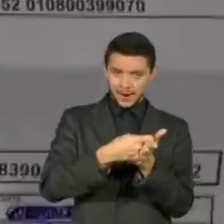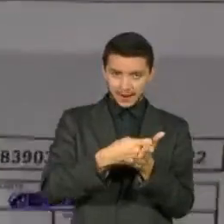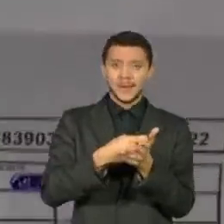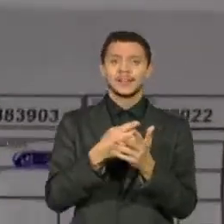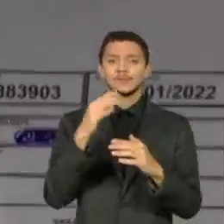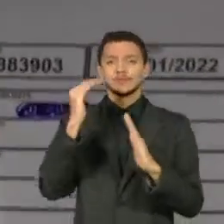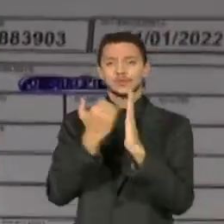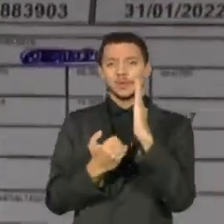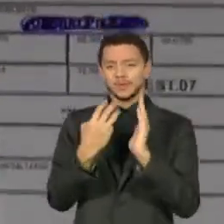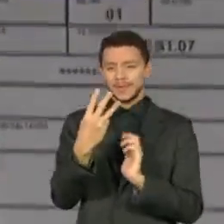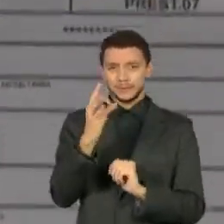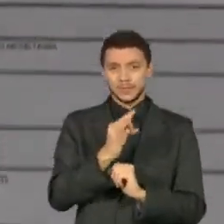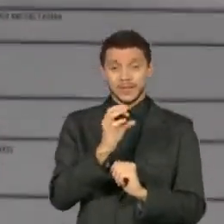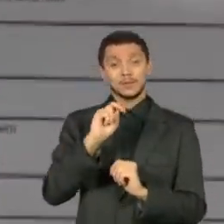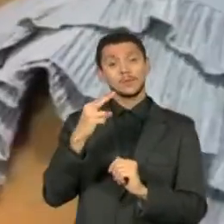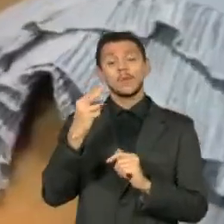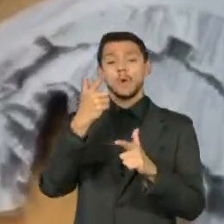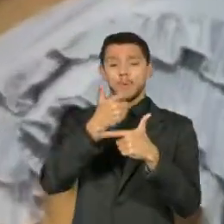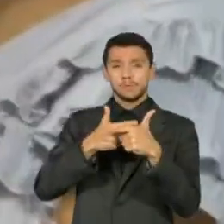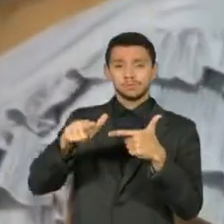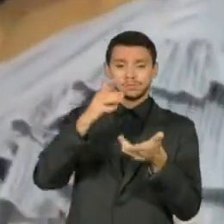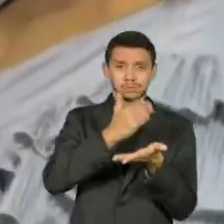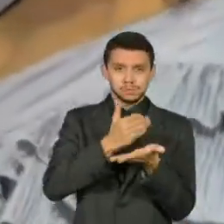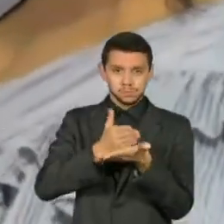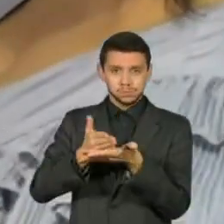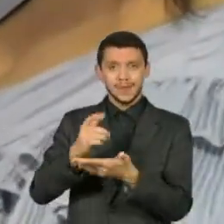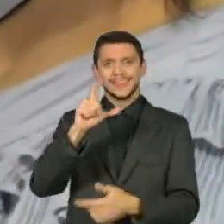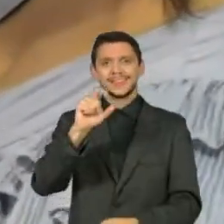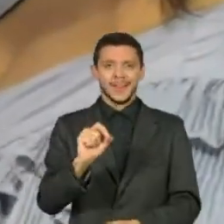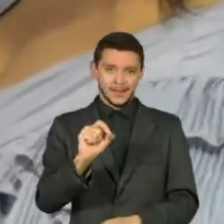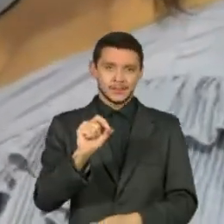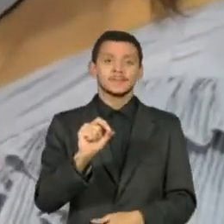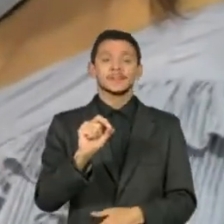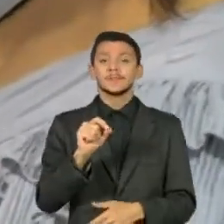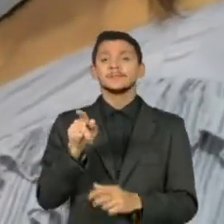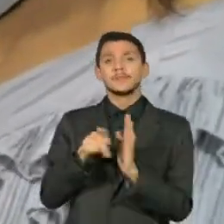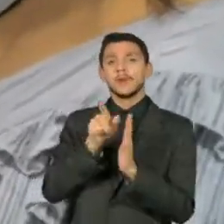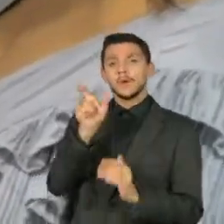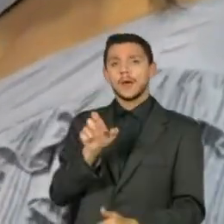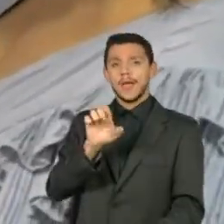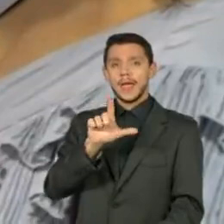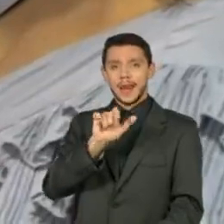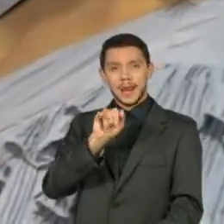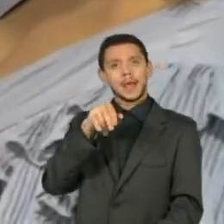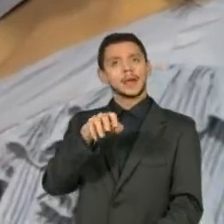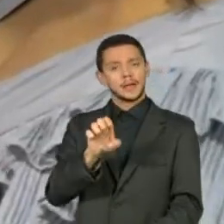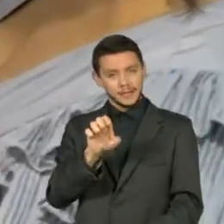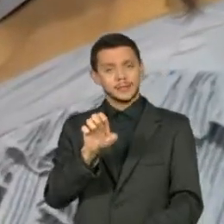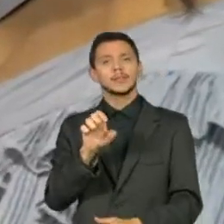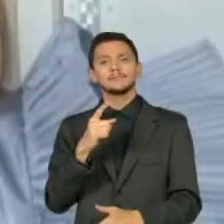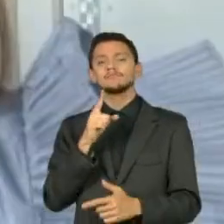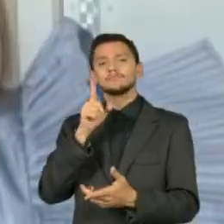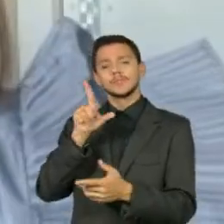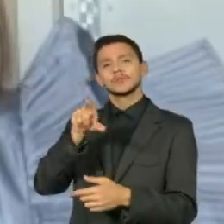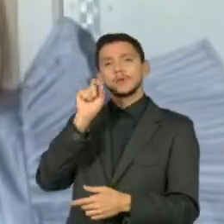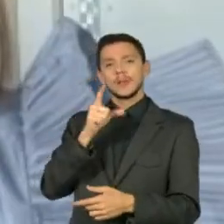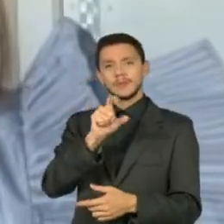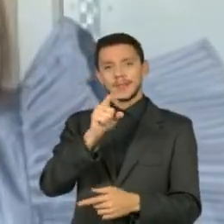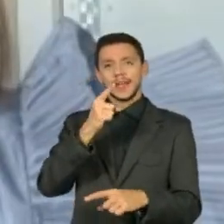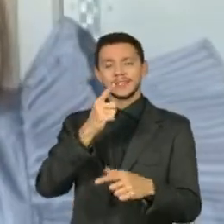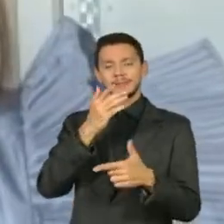ou em até 10 prestações. Opção escolhida por Elaine, que também teve o reajuste máximo do IPTU. O desconto